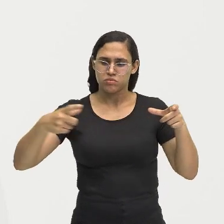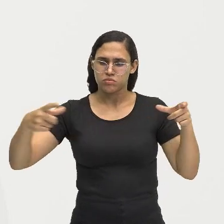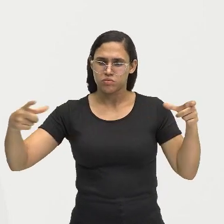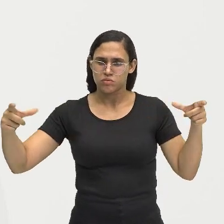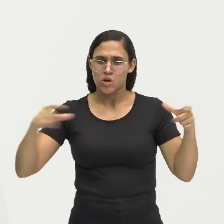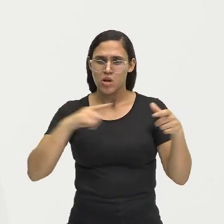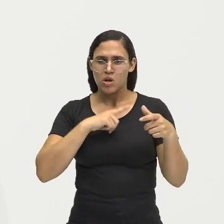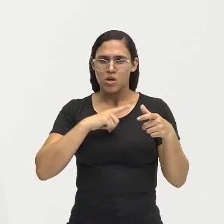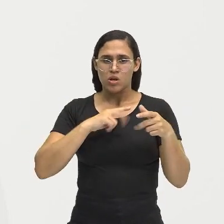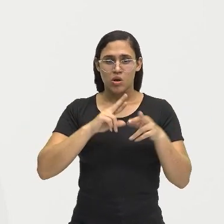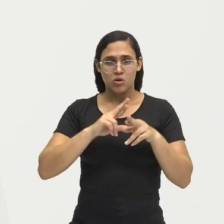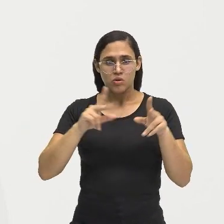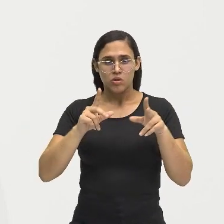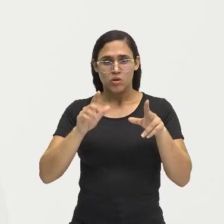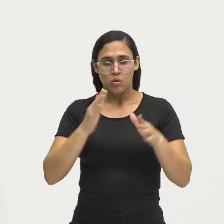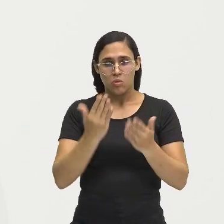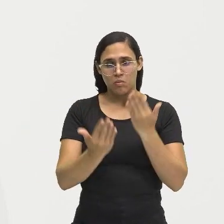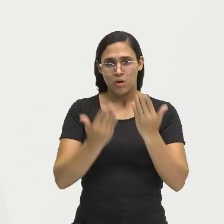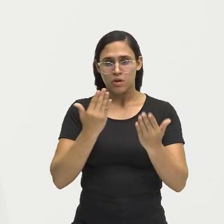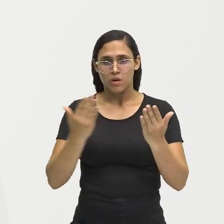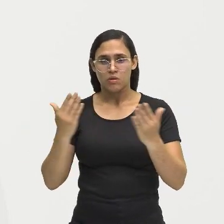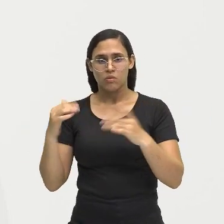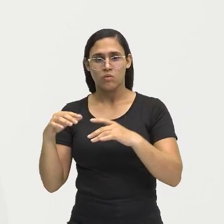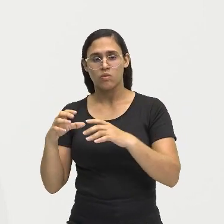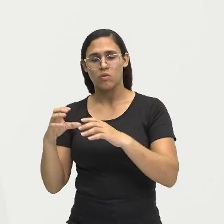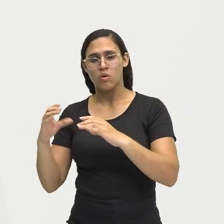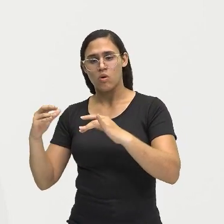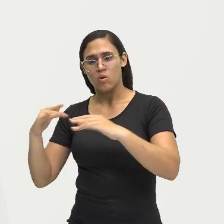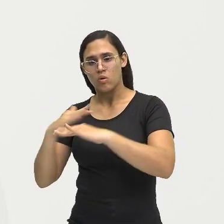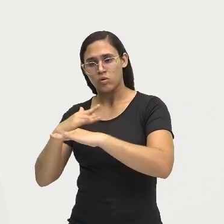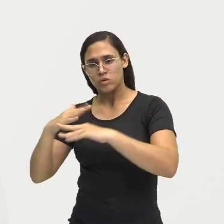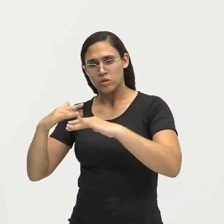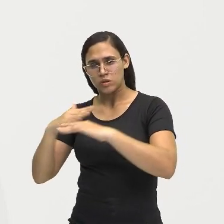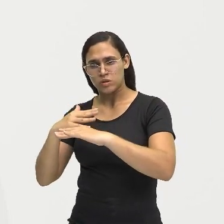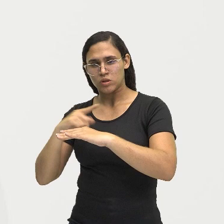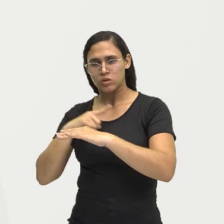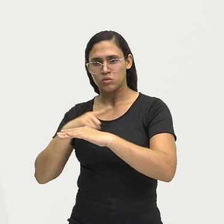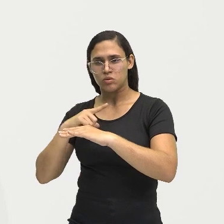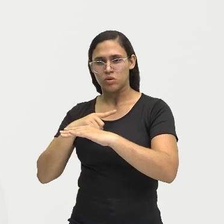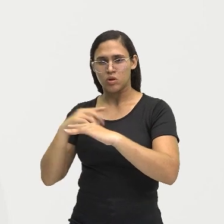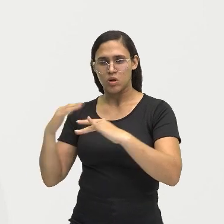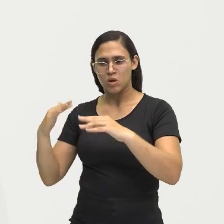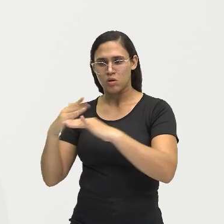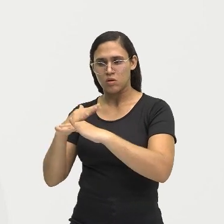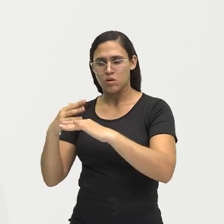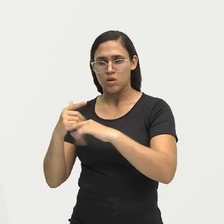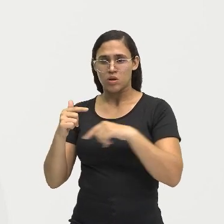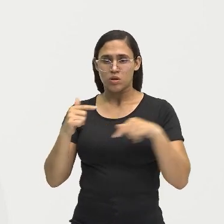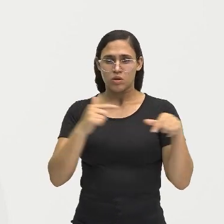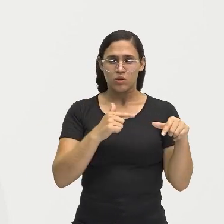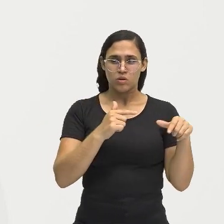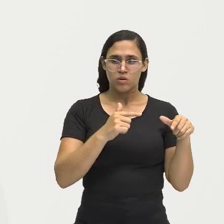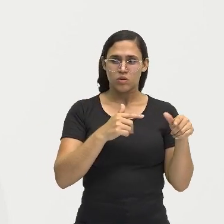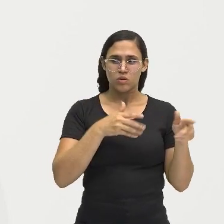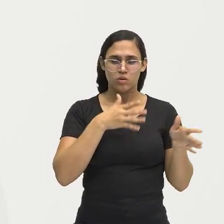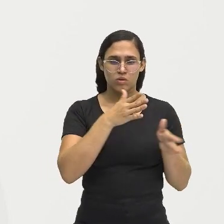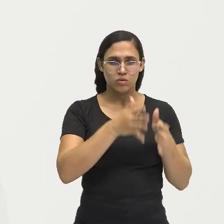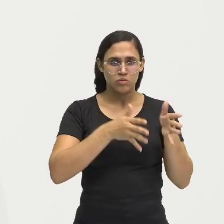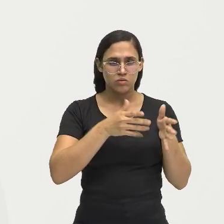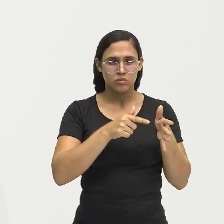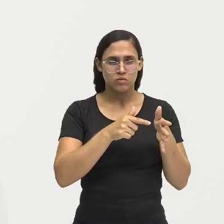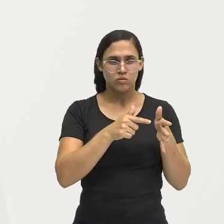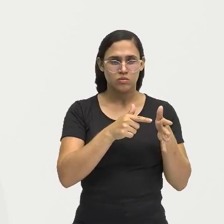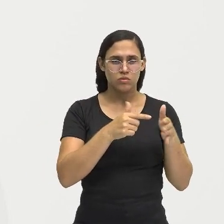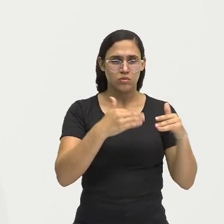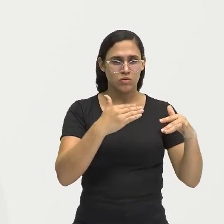no Oceano Atlântico bastante água, né, alimenta ali o mar, né, na verdade o Oceano Atlântico, e aí ele